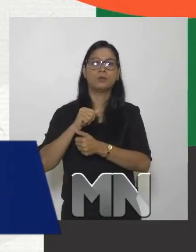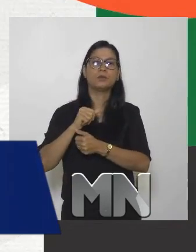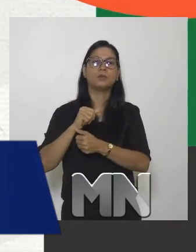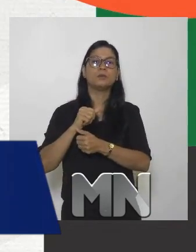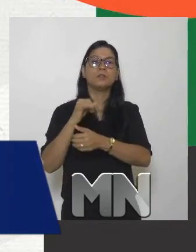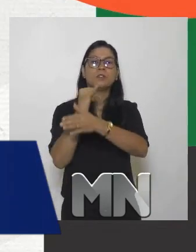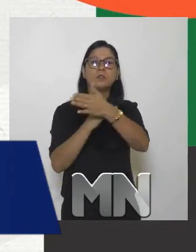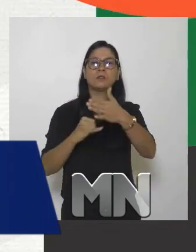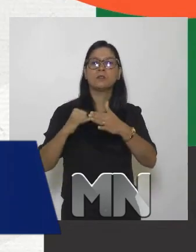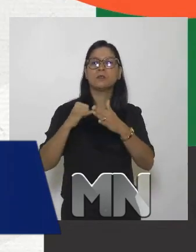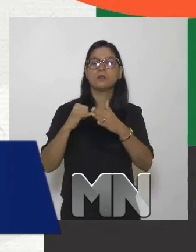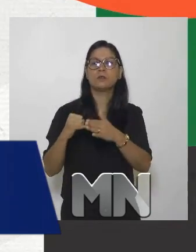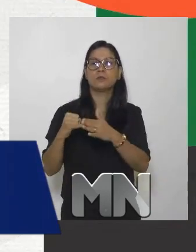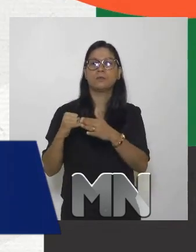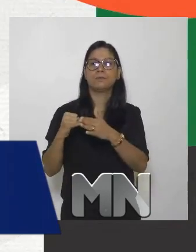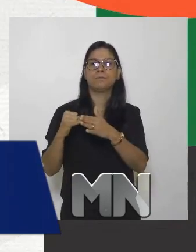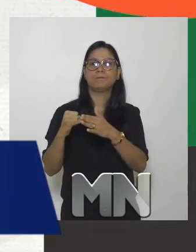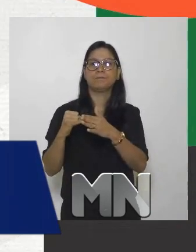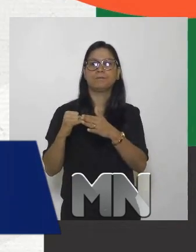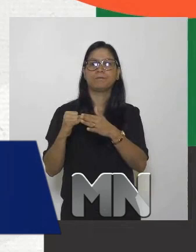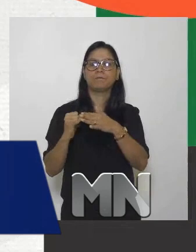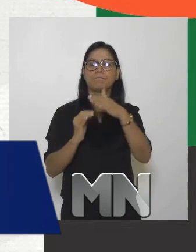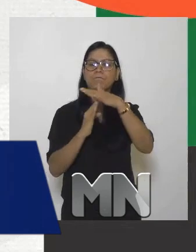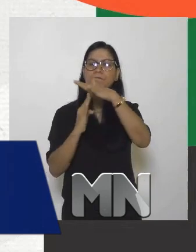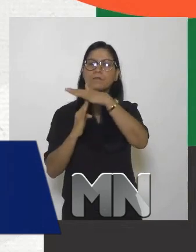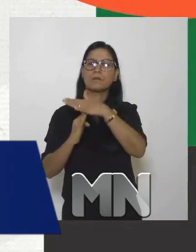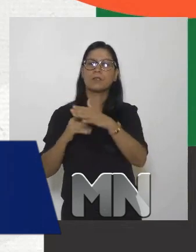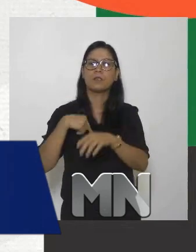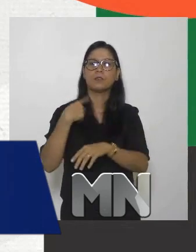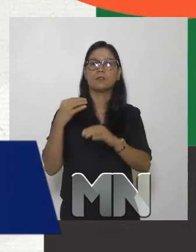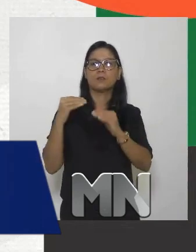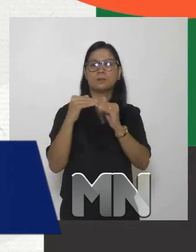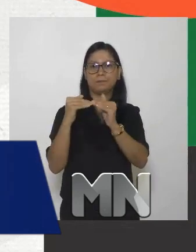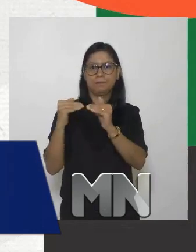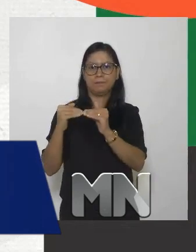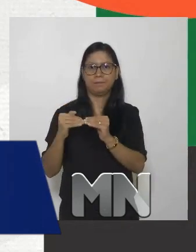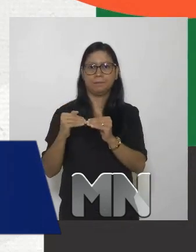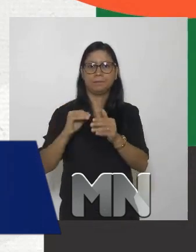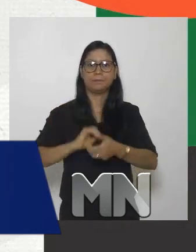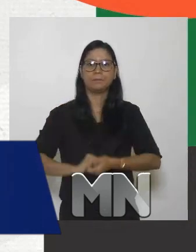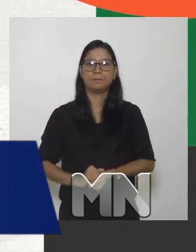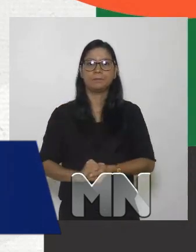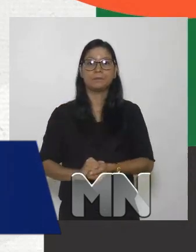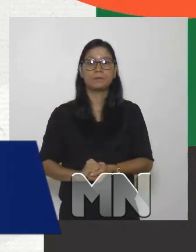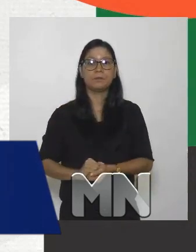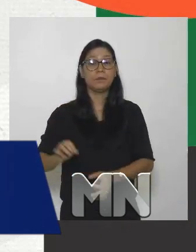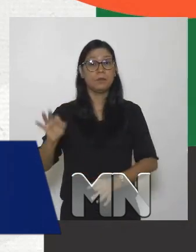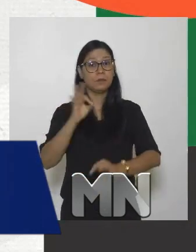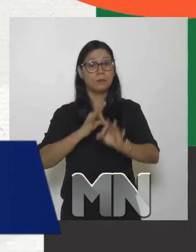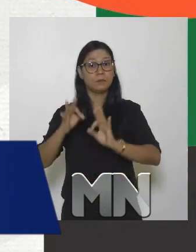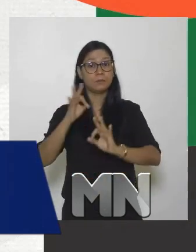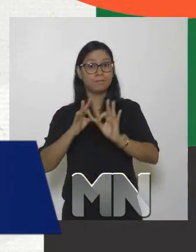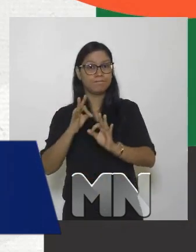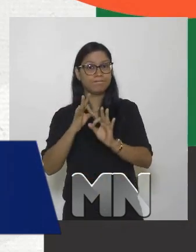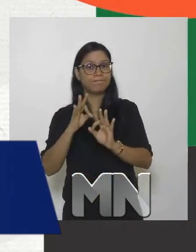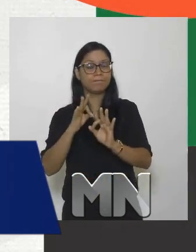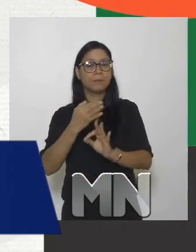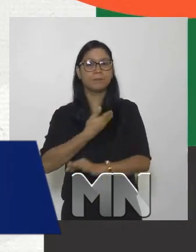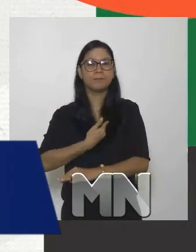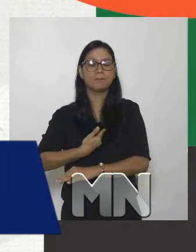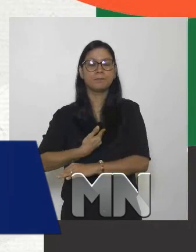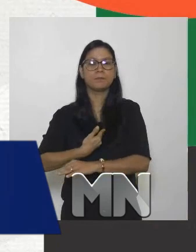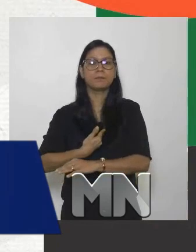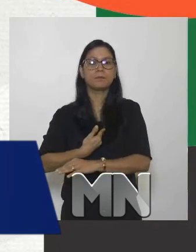seu secretariado. A gente está vendo aí quem está apresentando... Washington Bonfim, né? A reunião é o Washington Bonfim, que é um